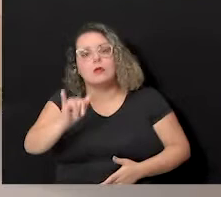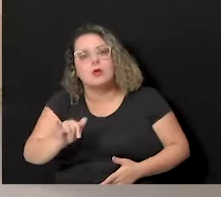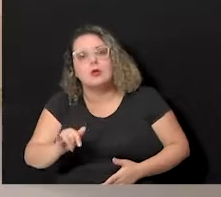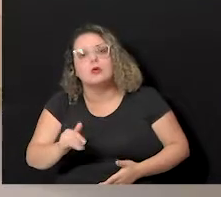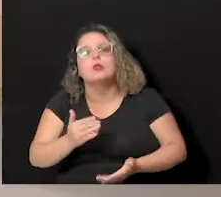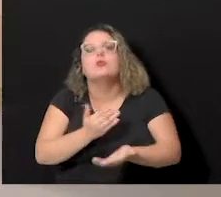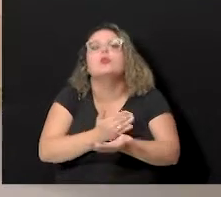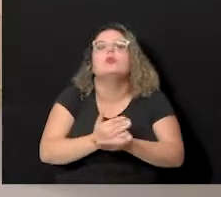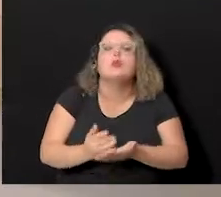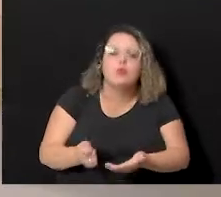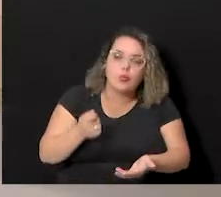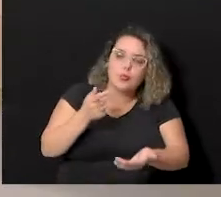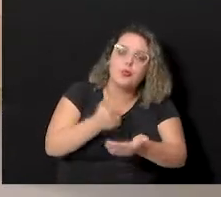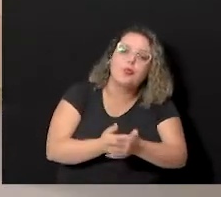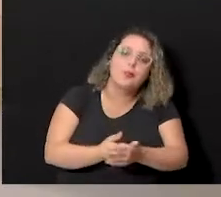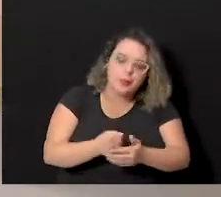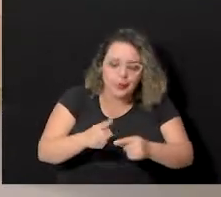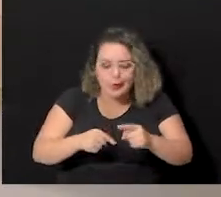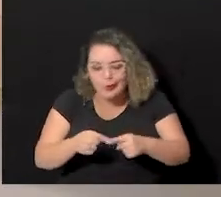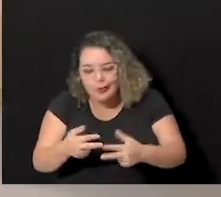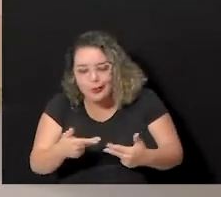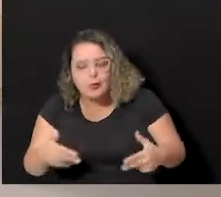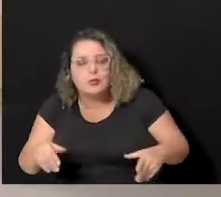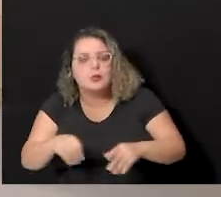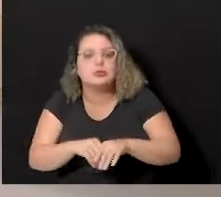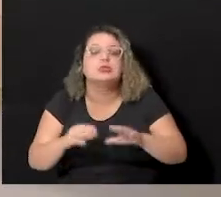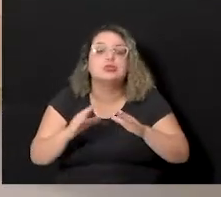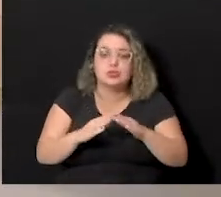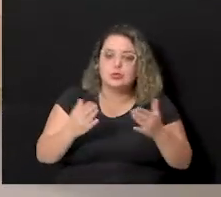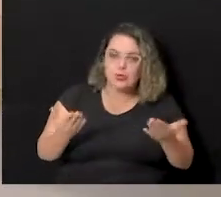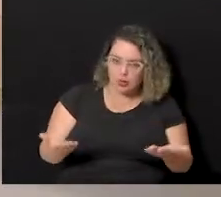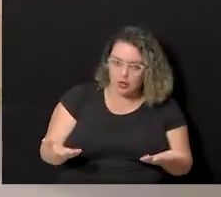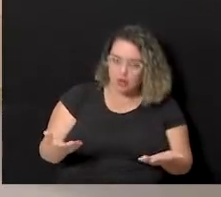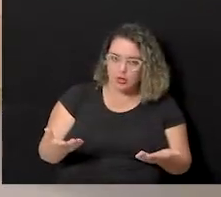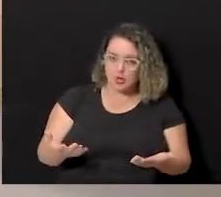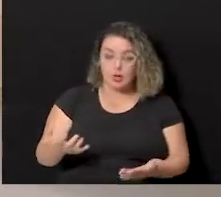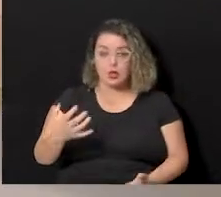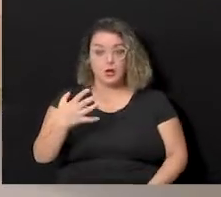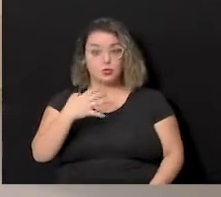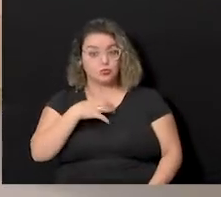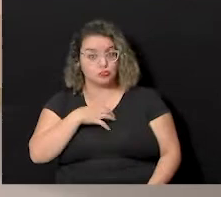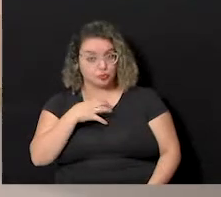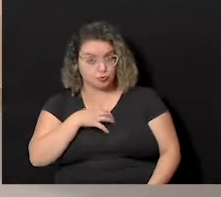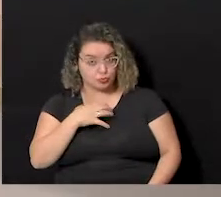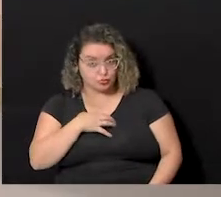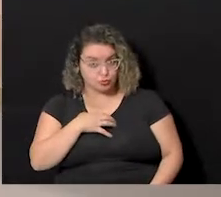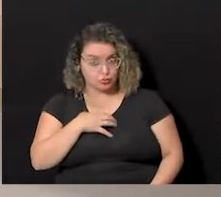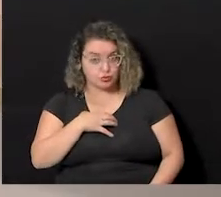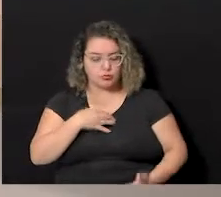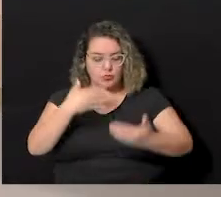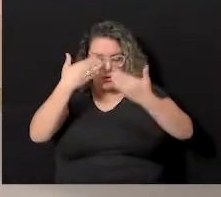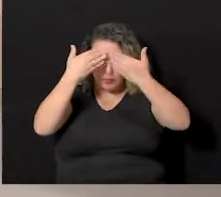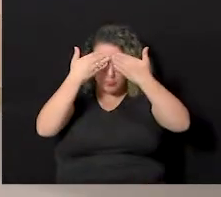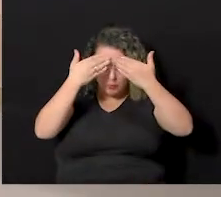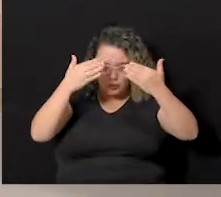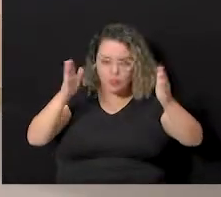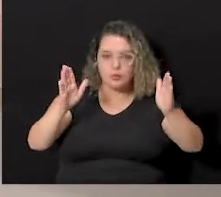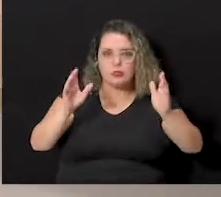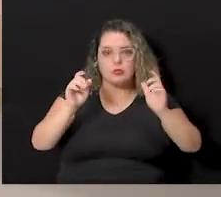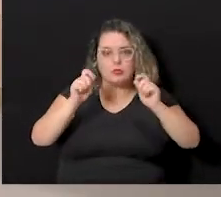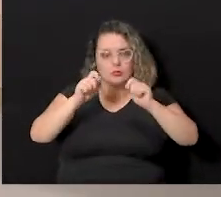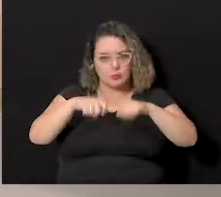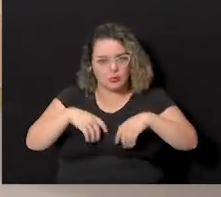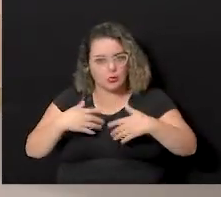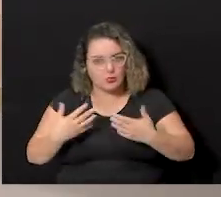aquela necessidade inicial de comprar móveis, equipamentos. Então, é uma forma de você abrir a cabeça sobre